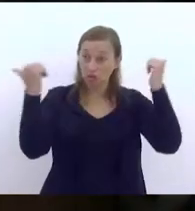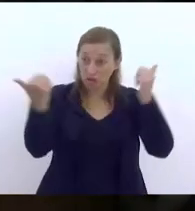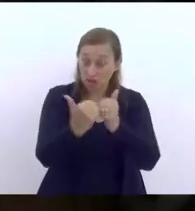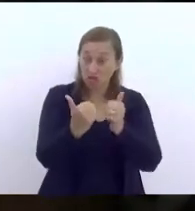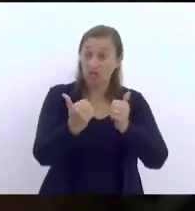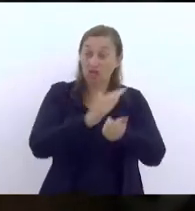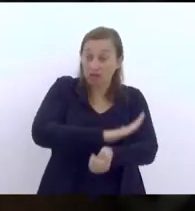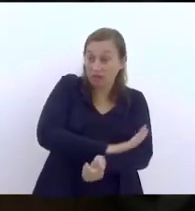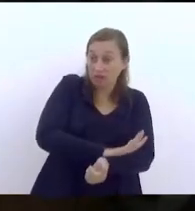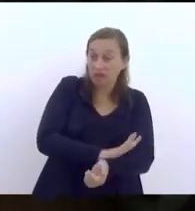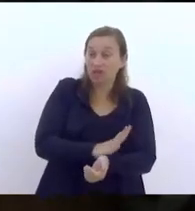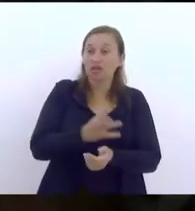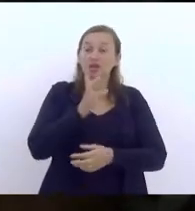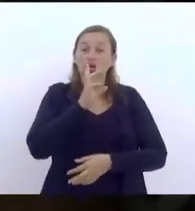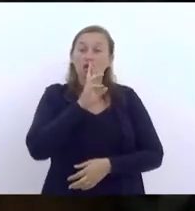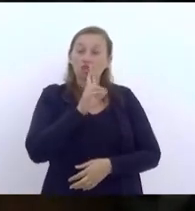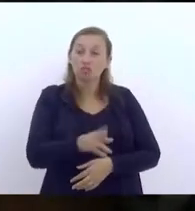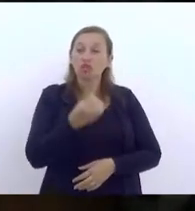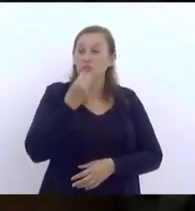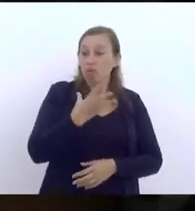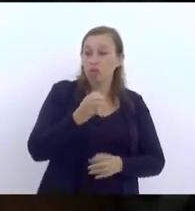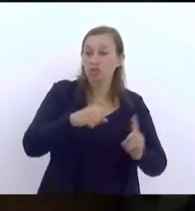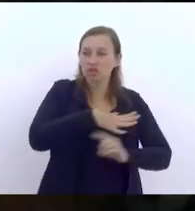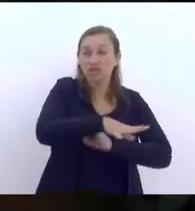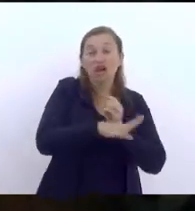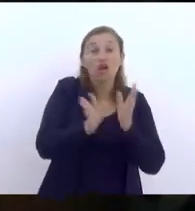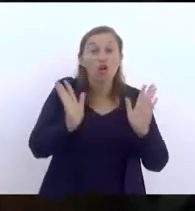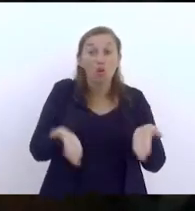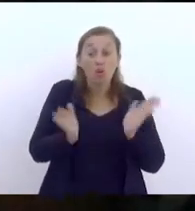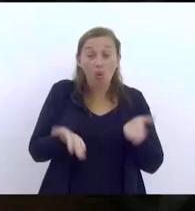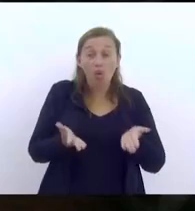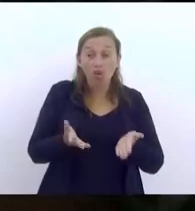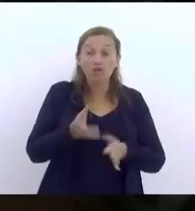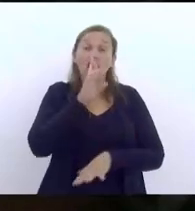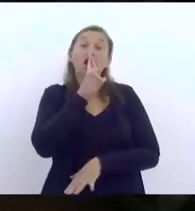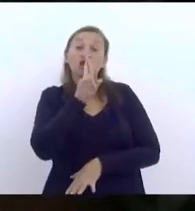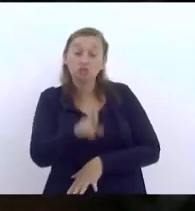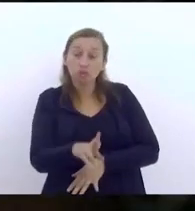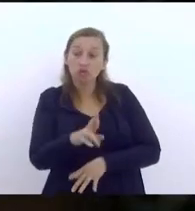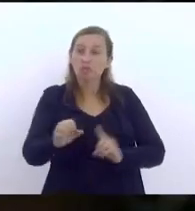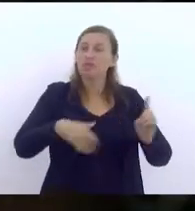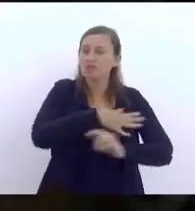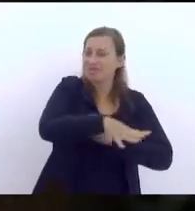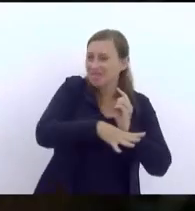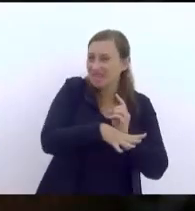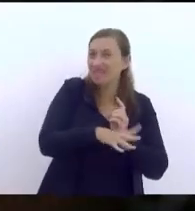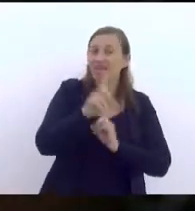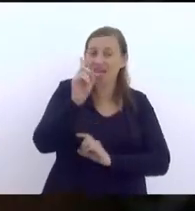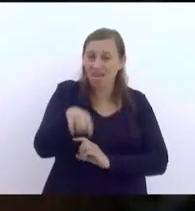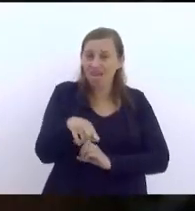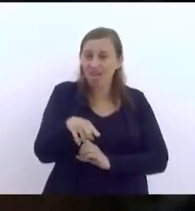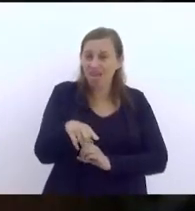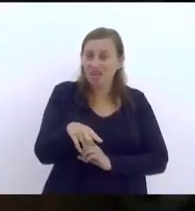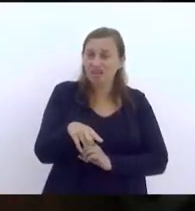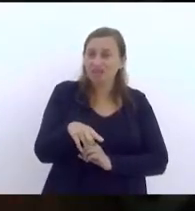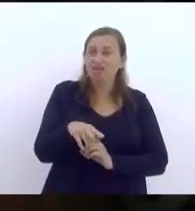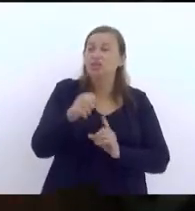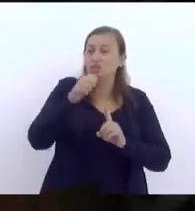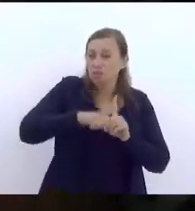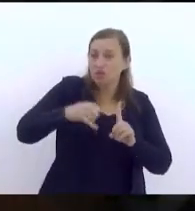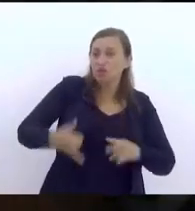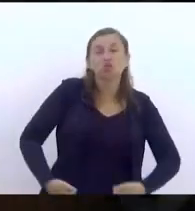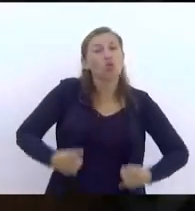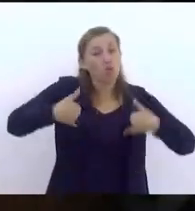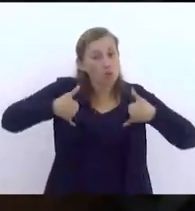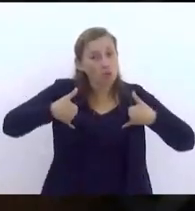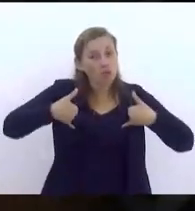demos um recado positivo à sociedade. Hoje, o recado que vai sair daqui é o recado de que no mês do orgulho